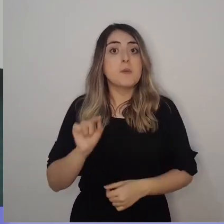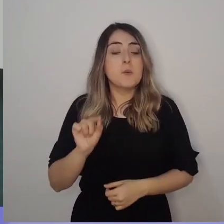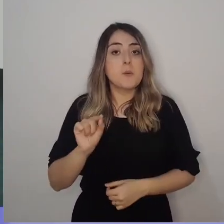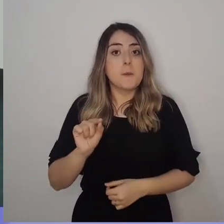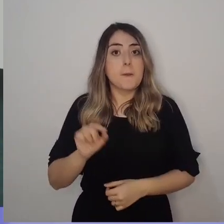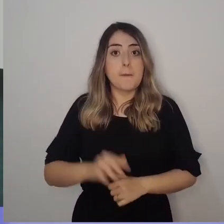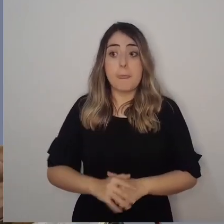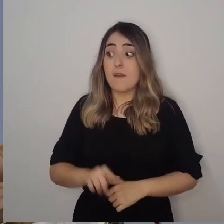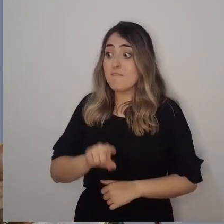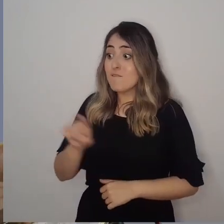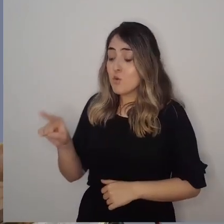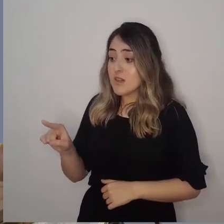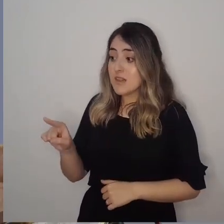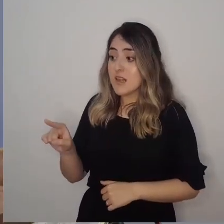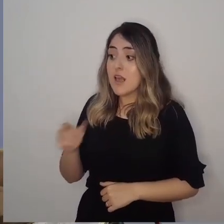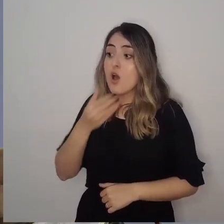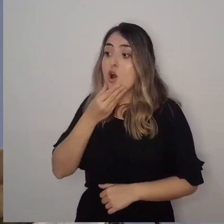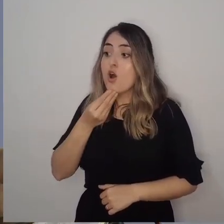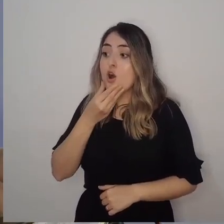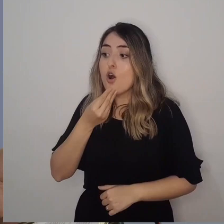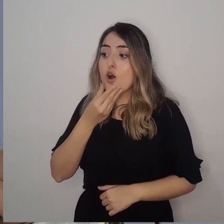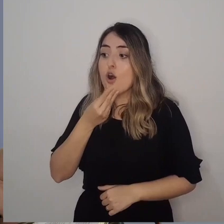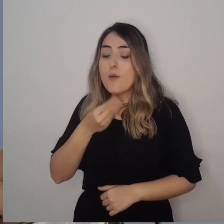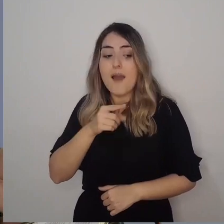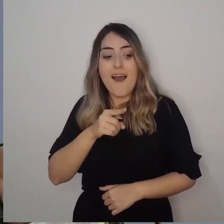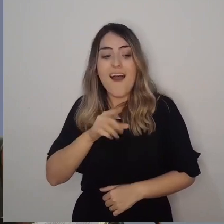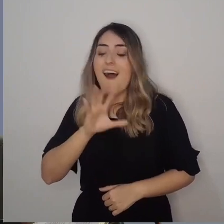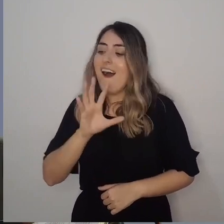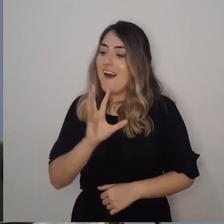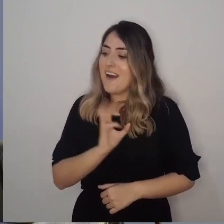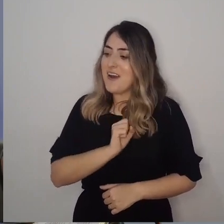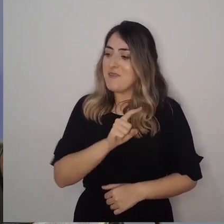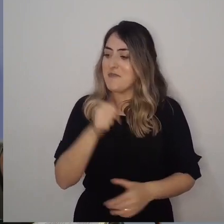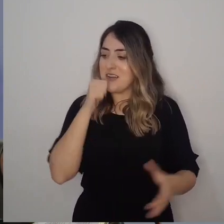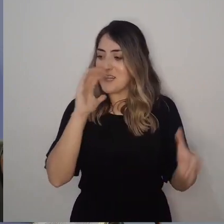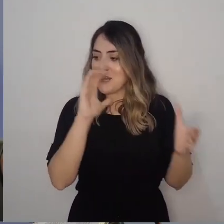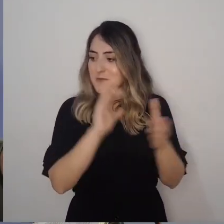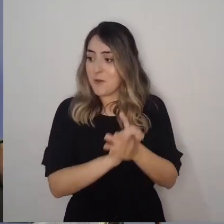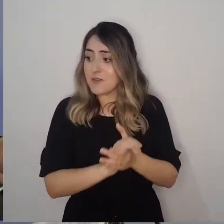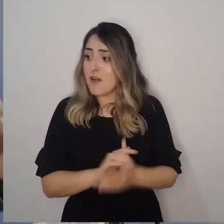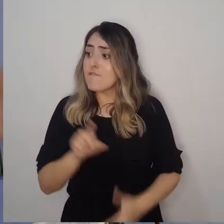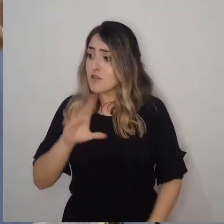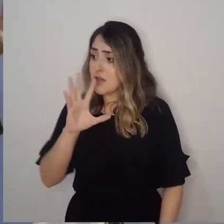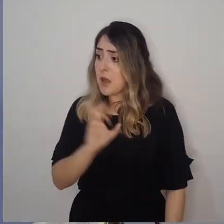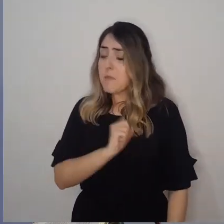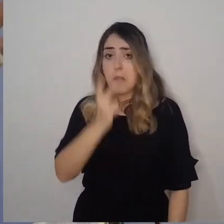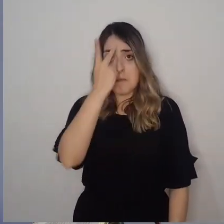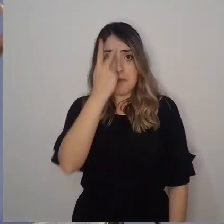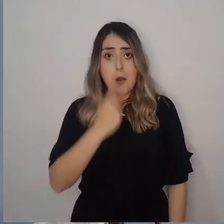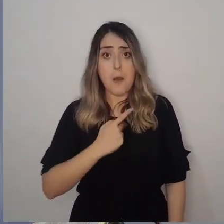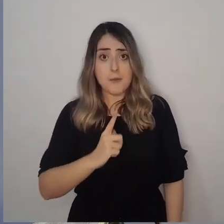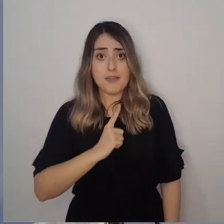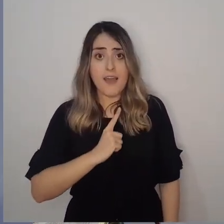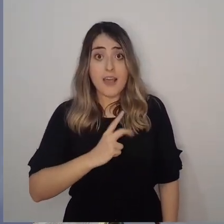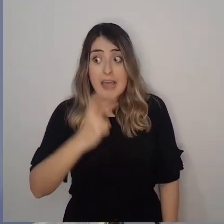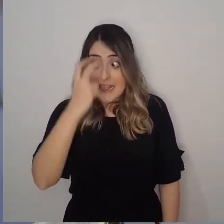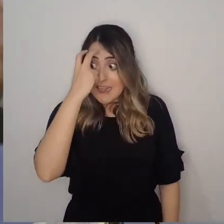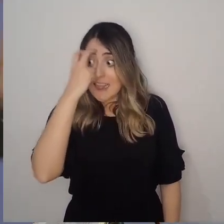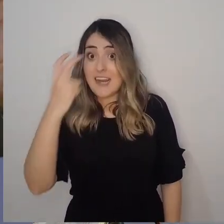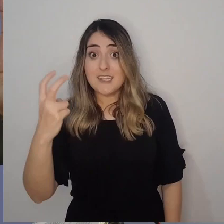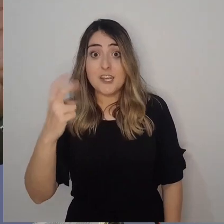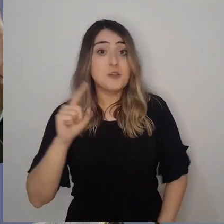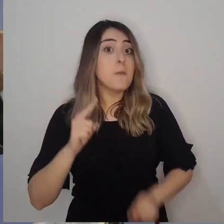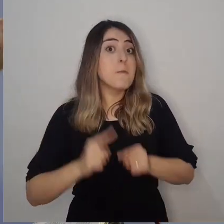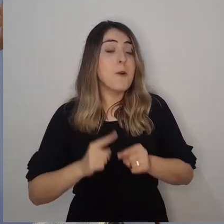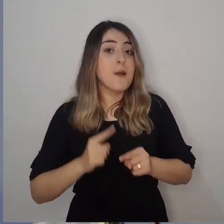argumento egoísta, porque ele diz assim: quem ama a esposa a si mesmo se ama, ou seja, o marido inteligente, ele ama a